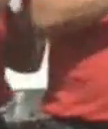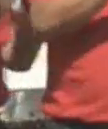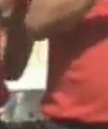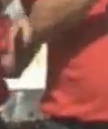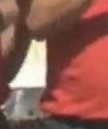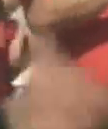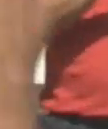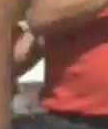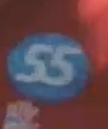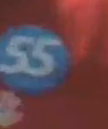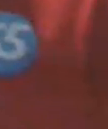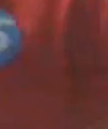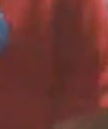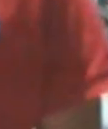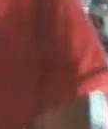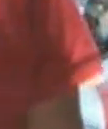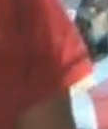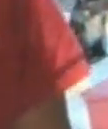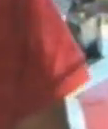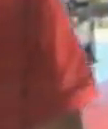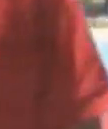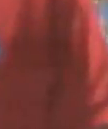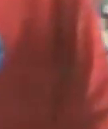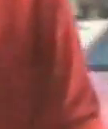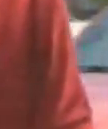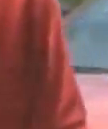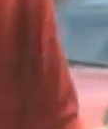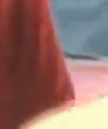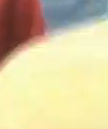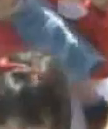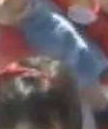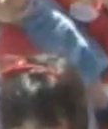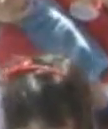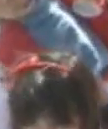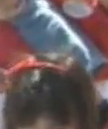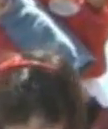deputado estadual. No primeiro turno desta eleição, obteve